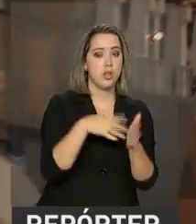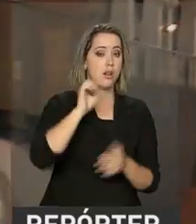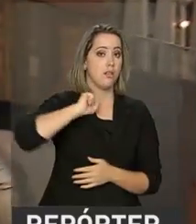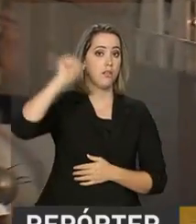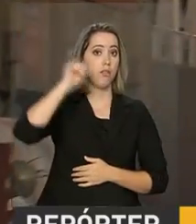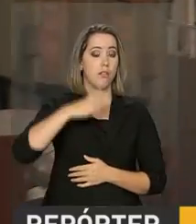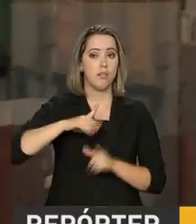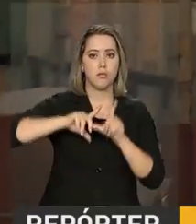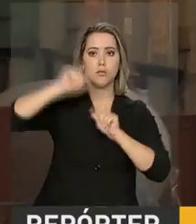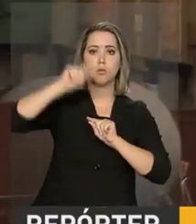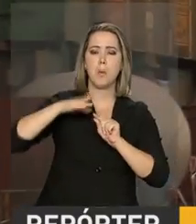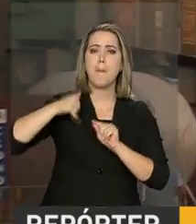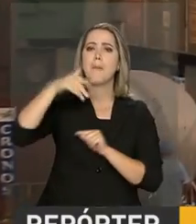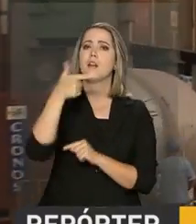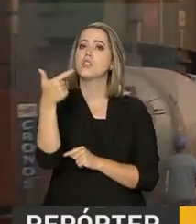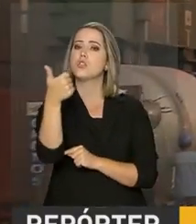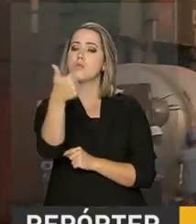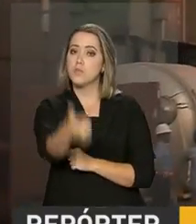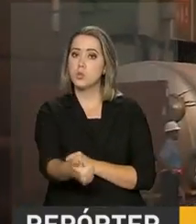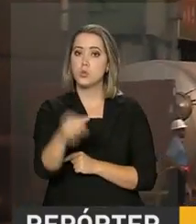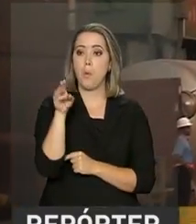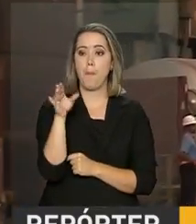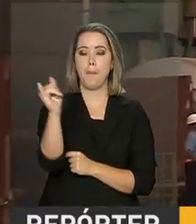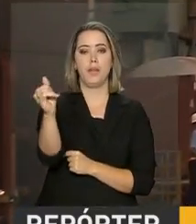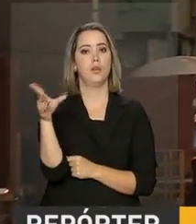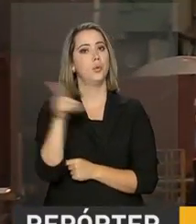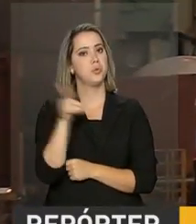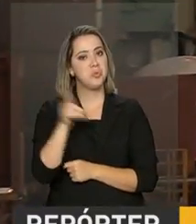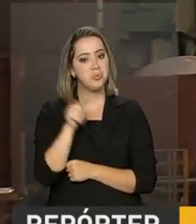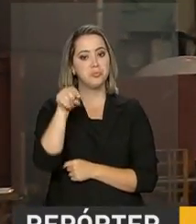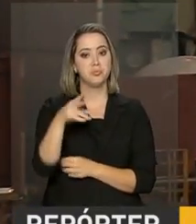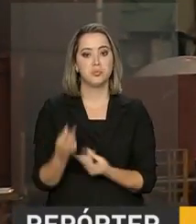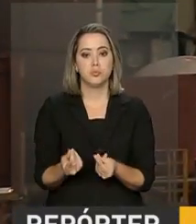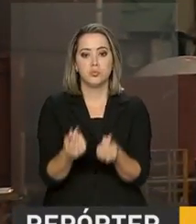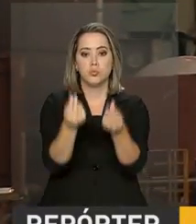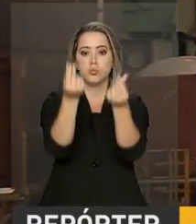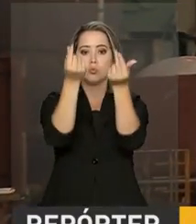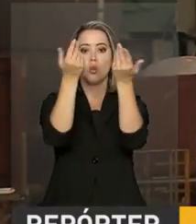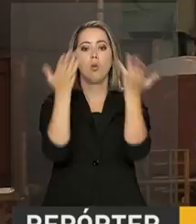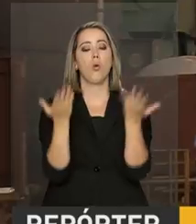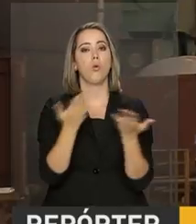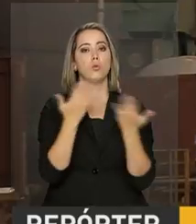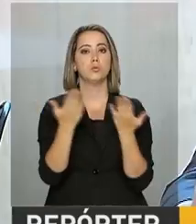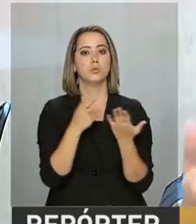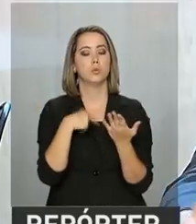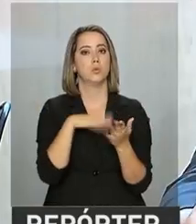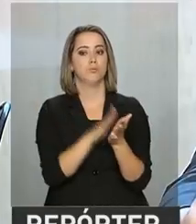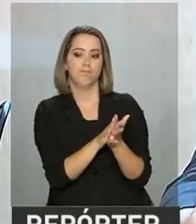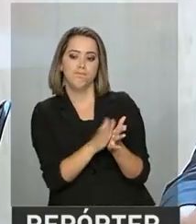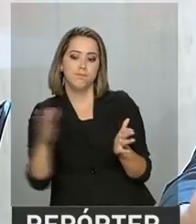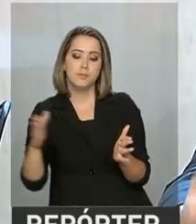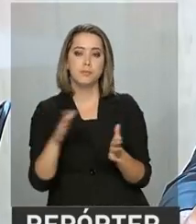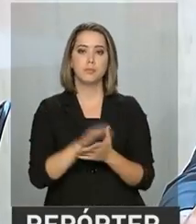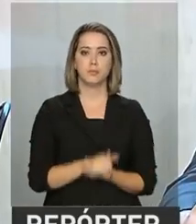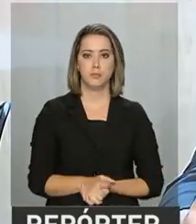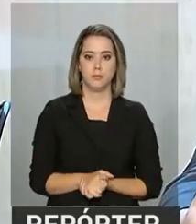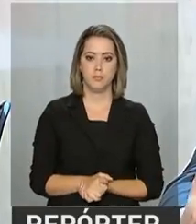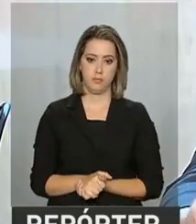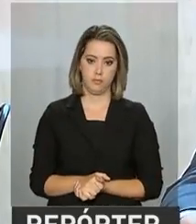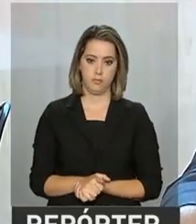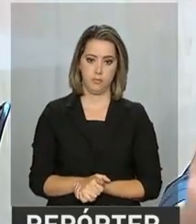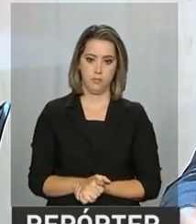chega a mais de 21 bilhões de dólares o valor também é o maior da história para o período a estimativa do ministério